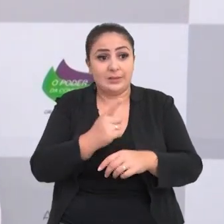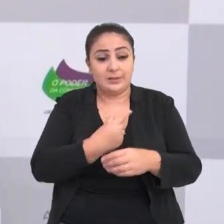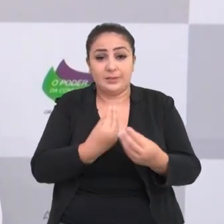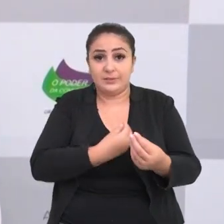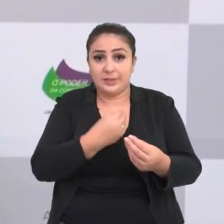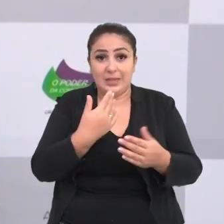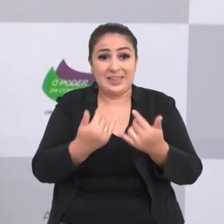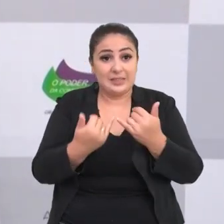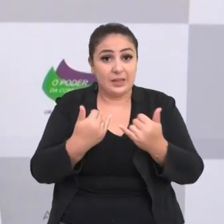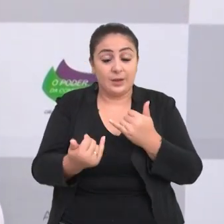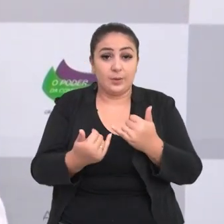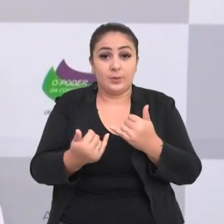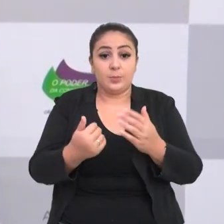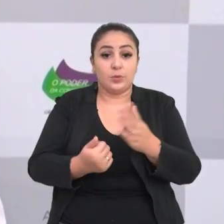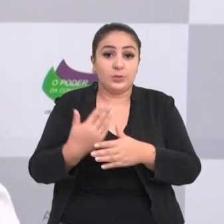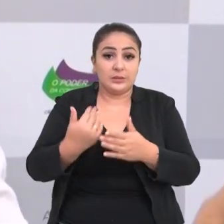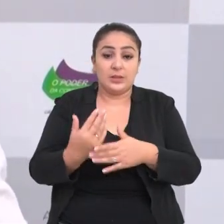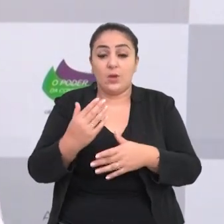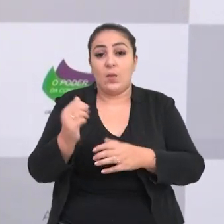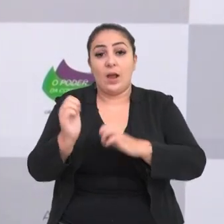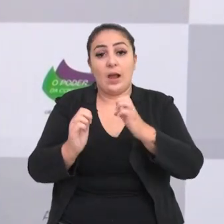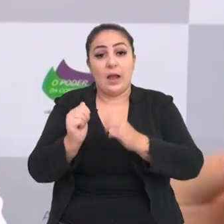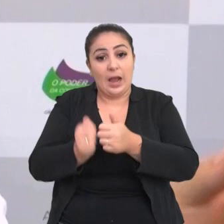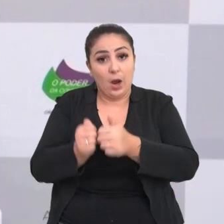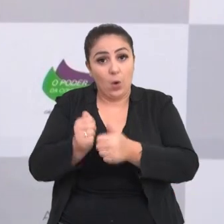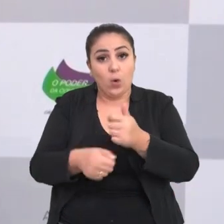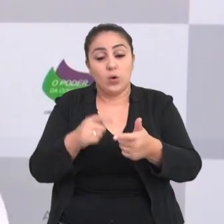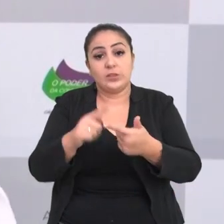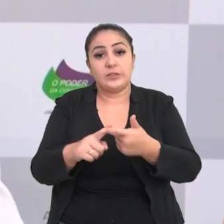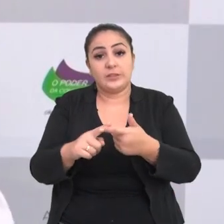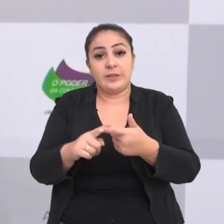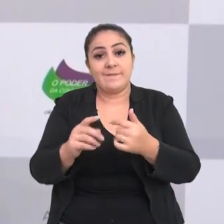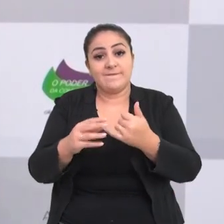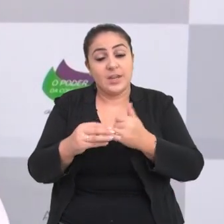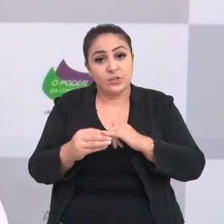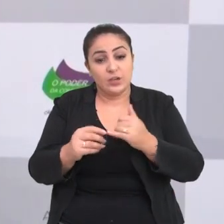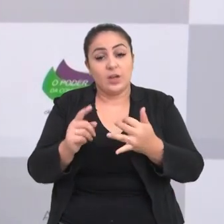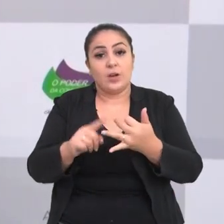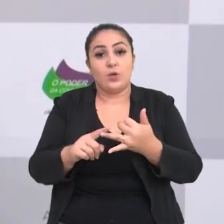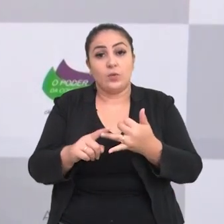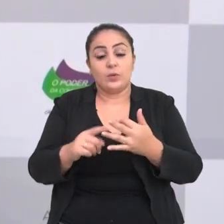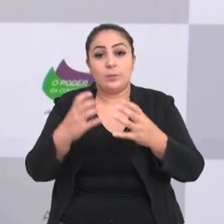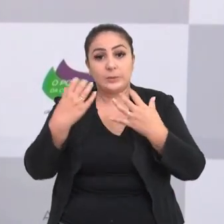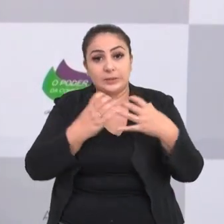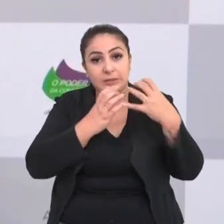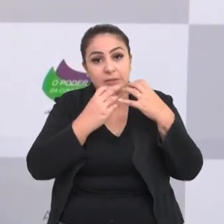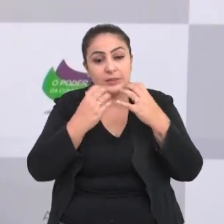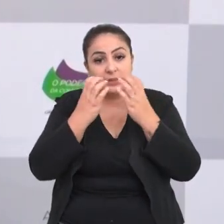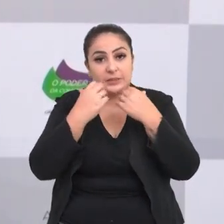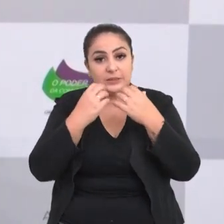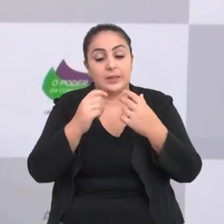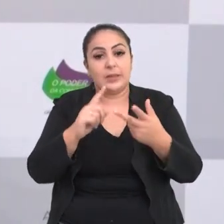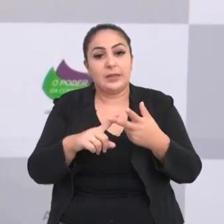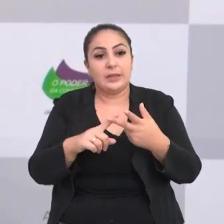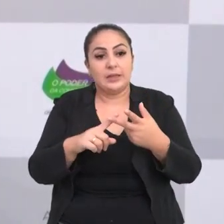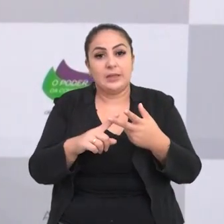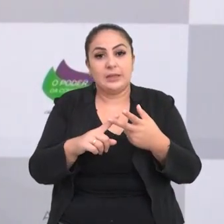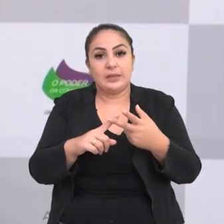é exemplo na produção de arroz, feijão, milho, trigo, soja. Comida